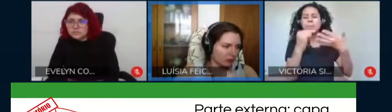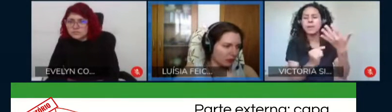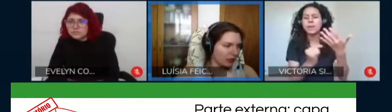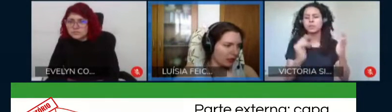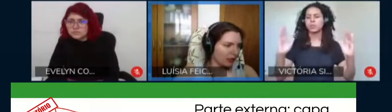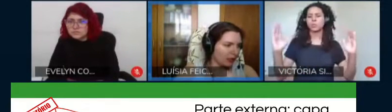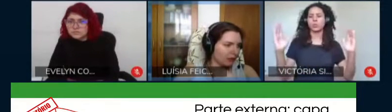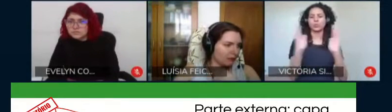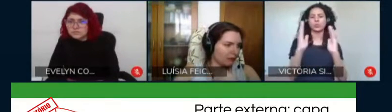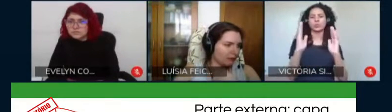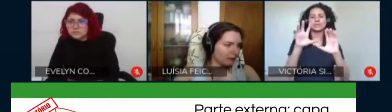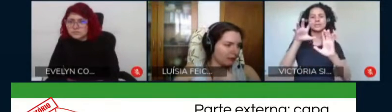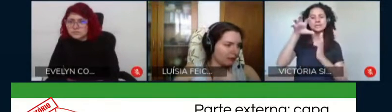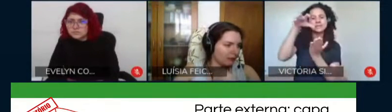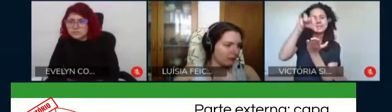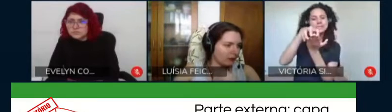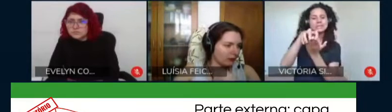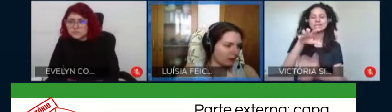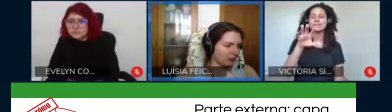o conteúdo.